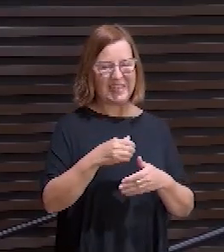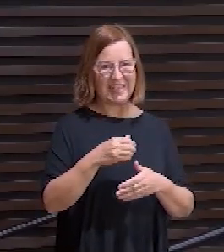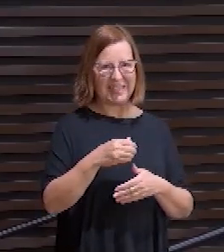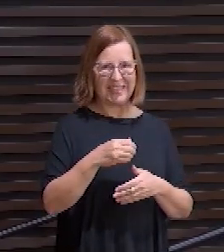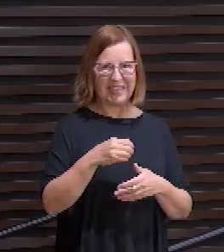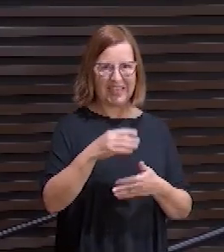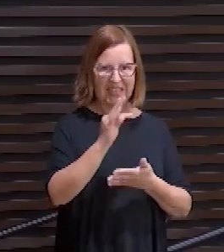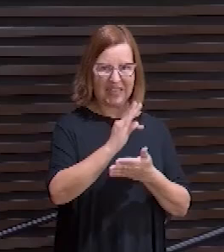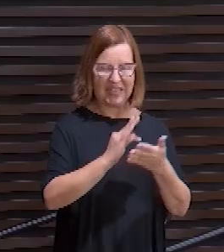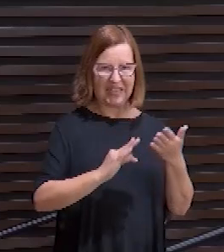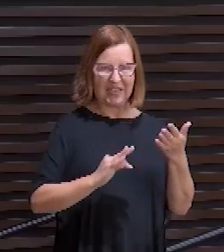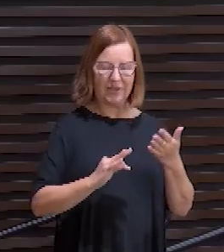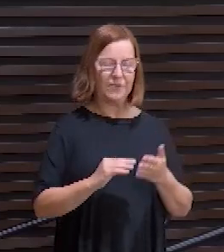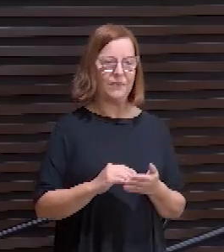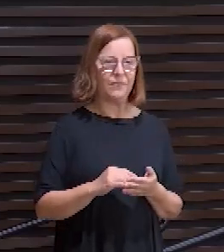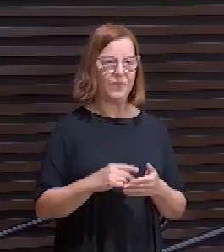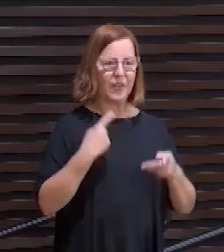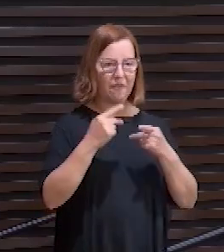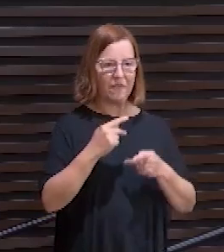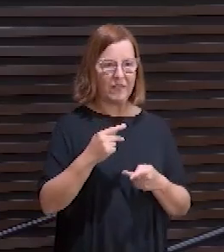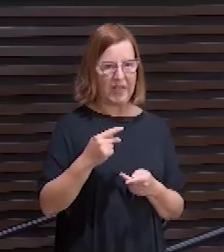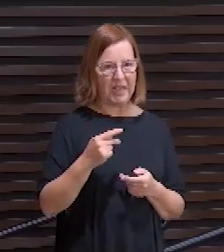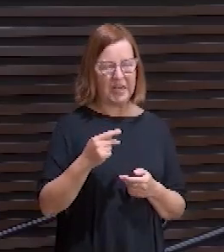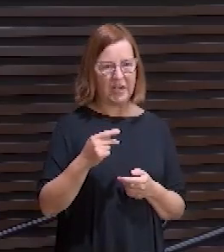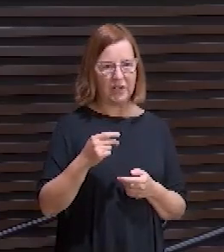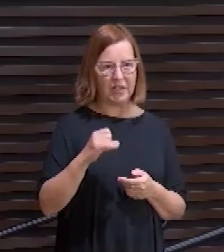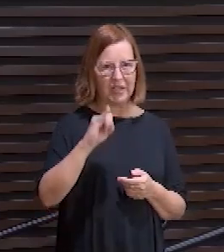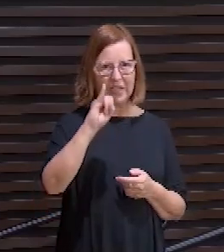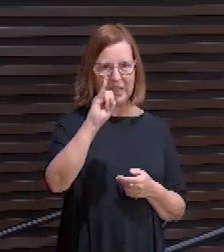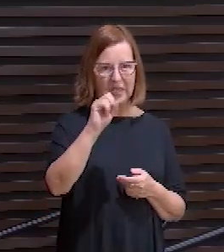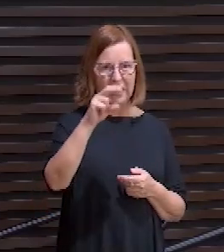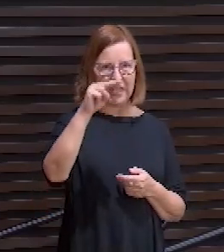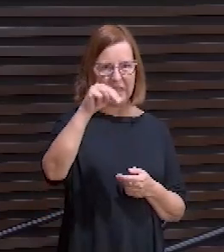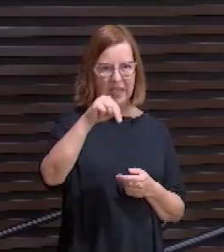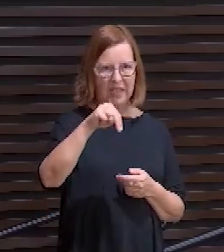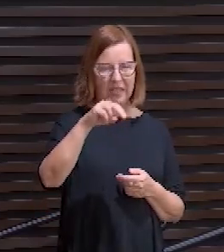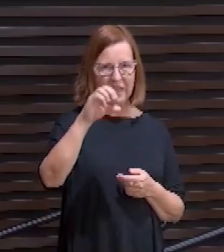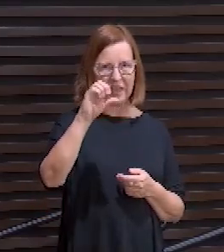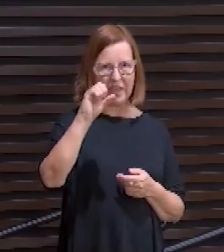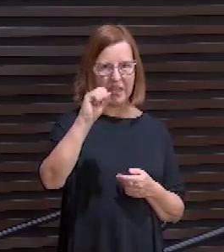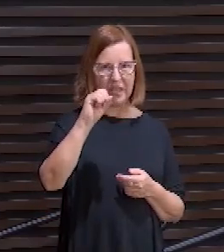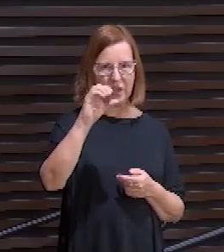E falar com insolência aqui tem o sentido de distorcer as coisas sagradas.